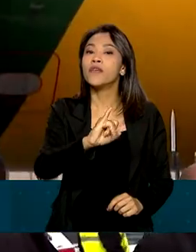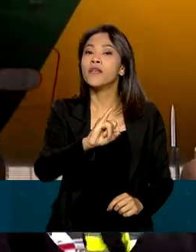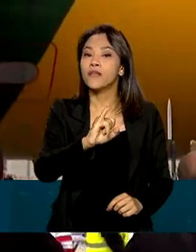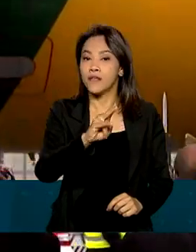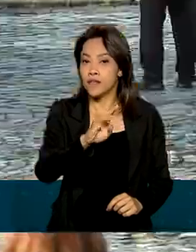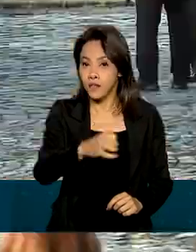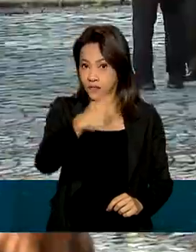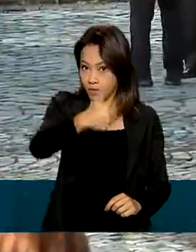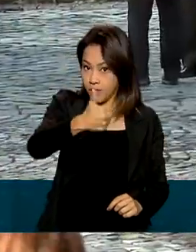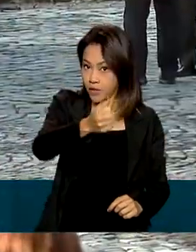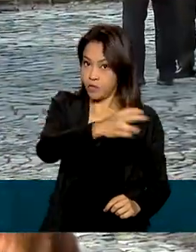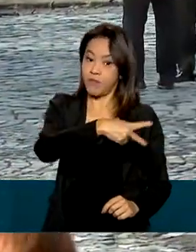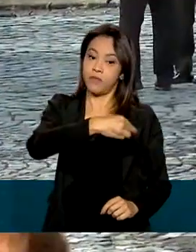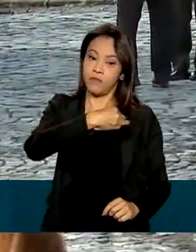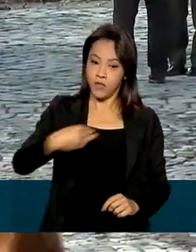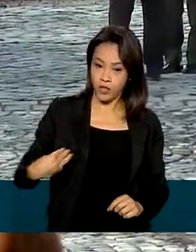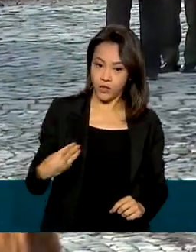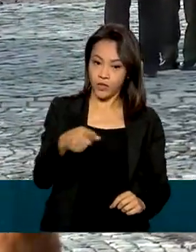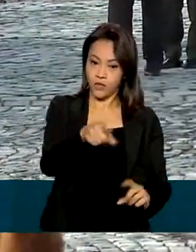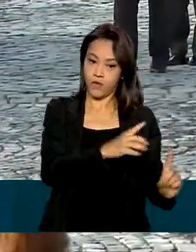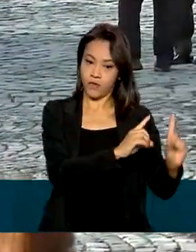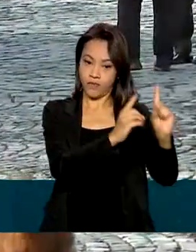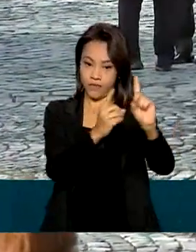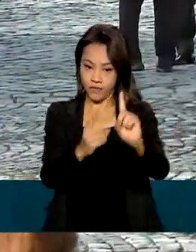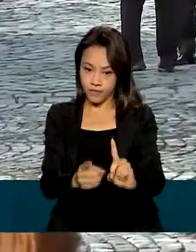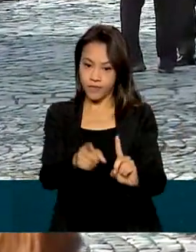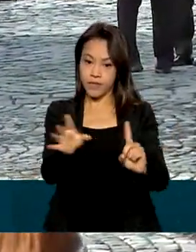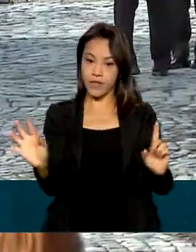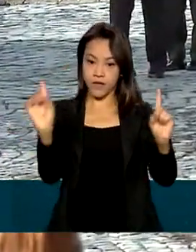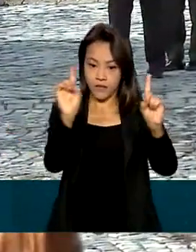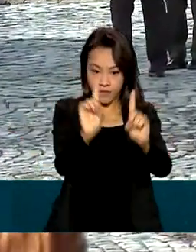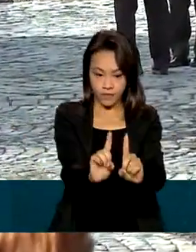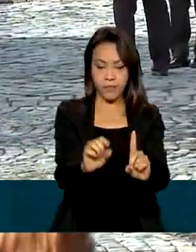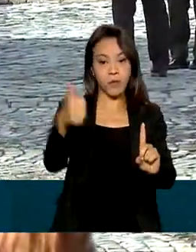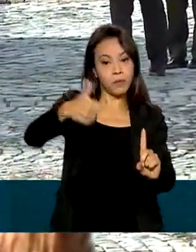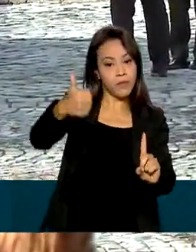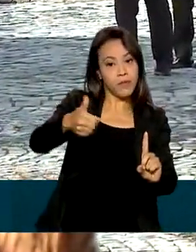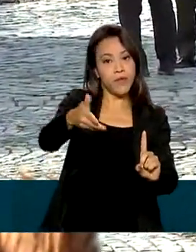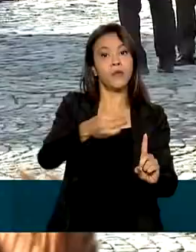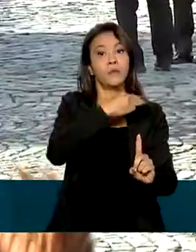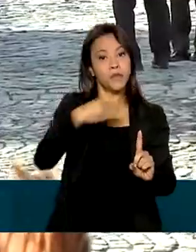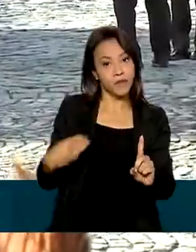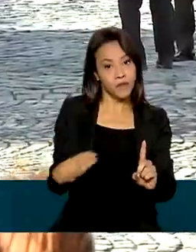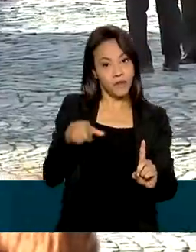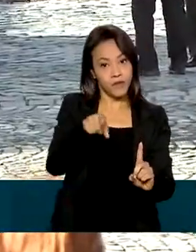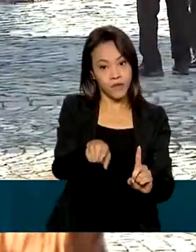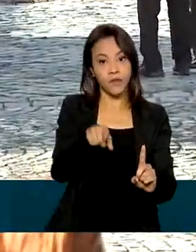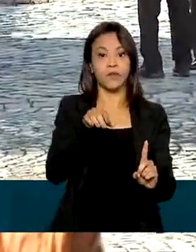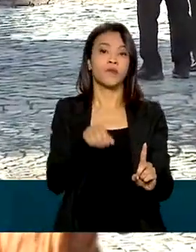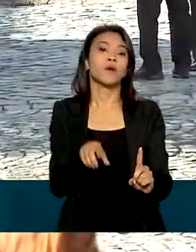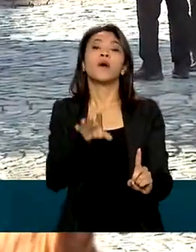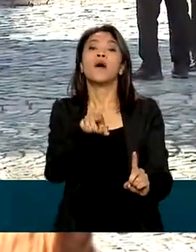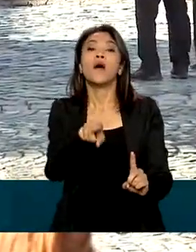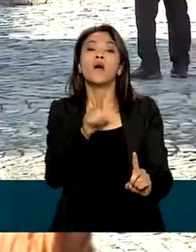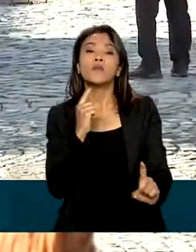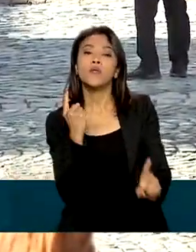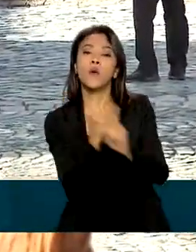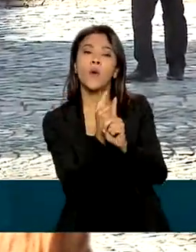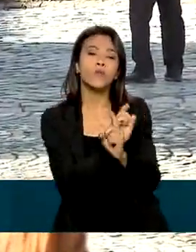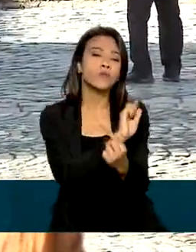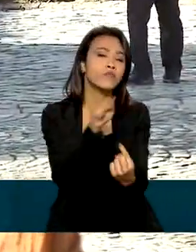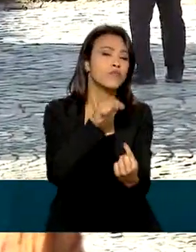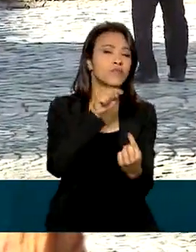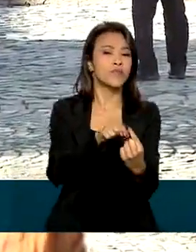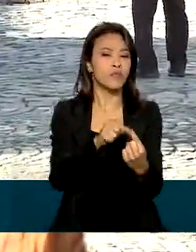lá seguiu para o palácio sandor onde foi recepcionado pelo primeiro-ministro Viktor orban Os encontros são